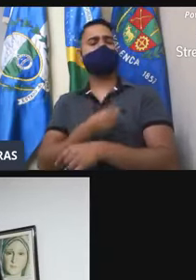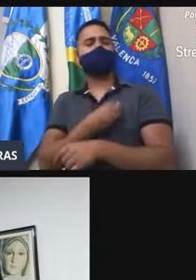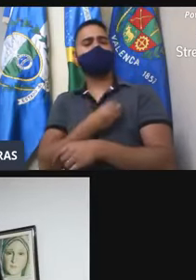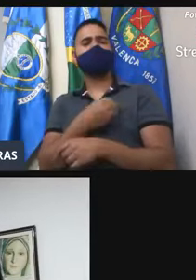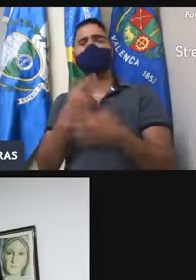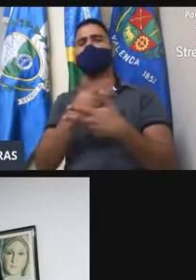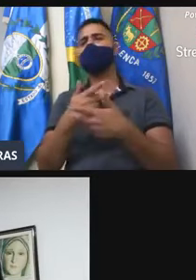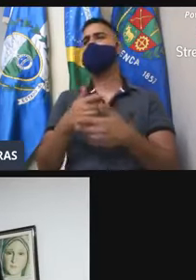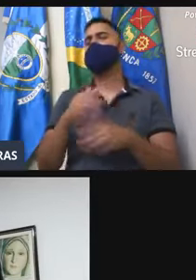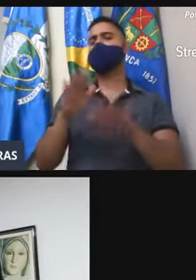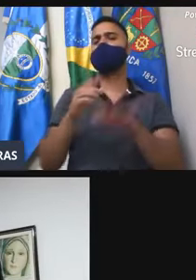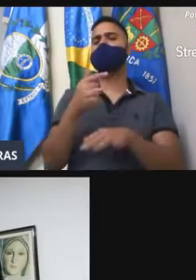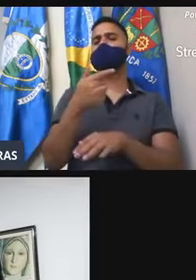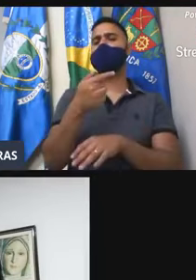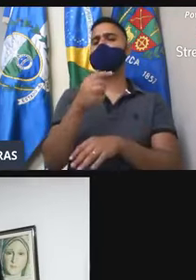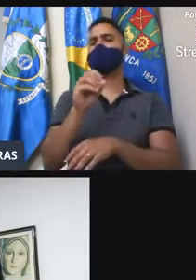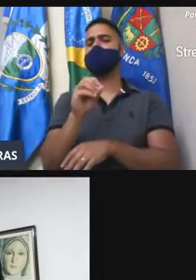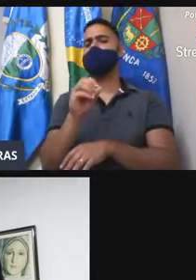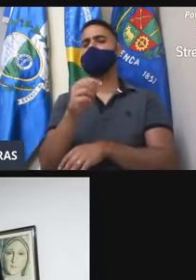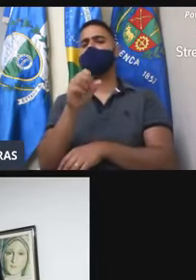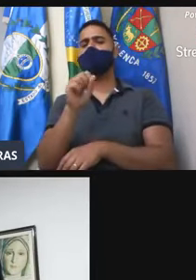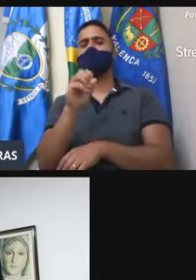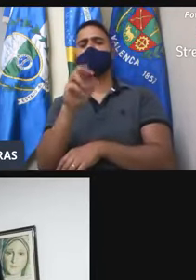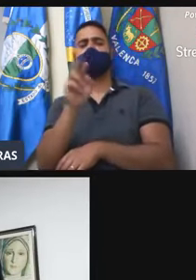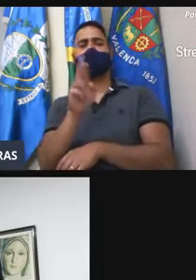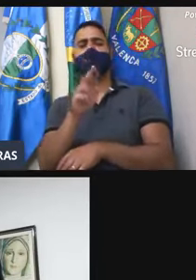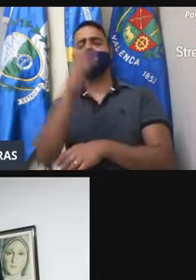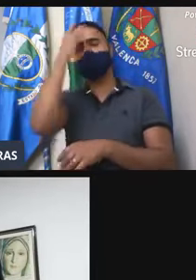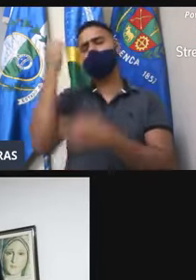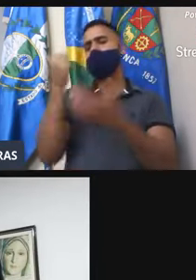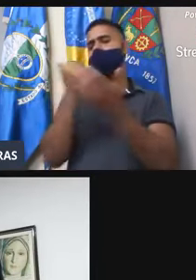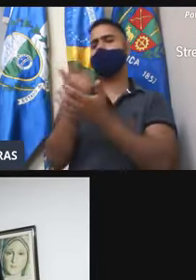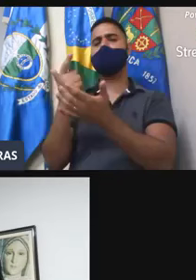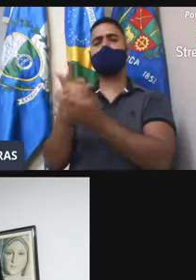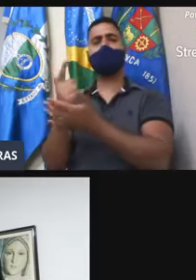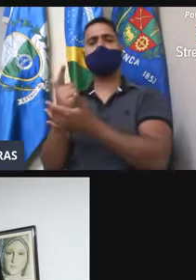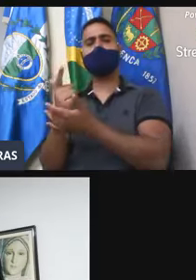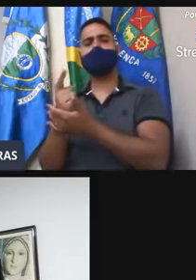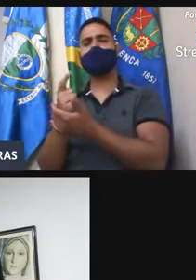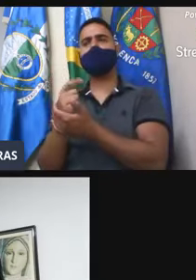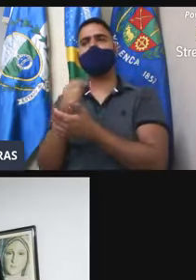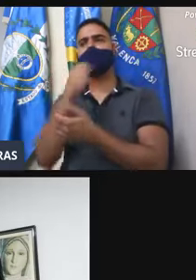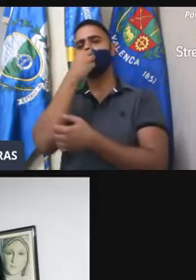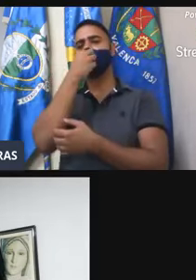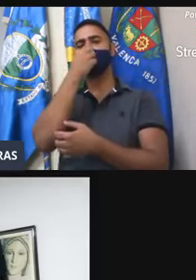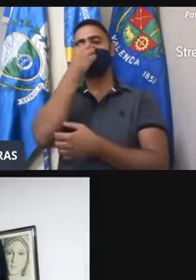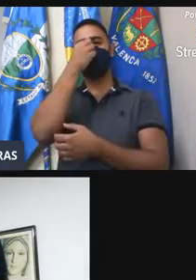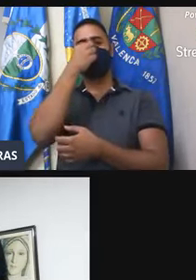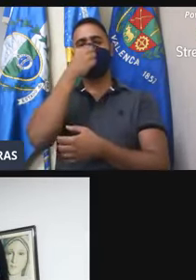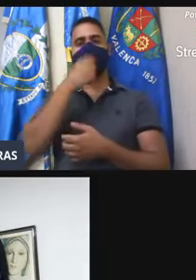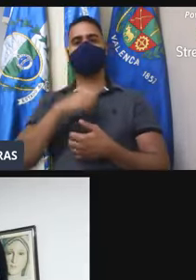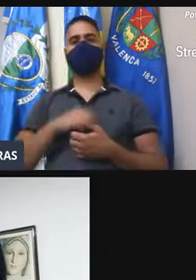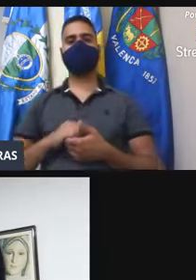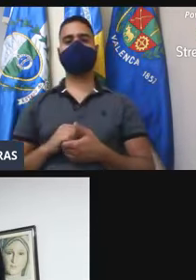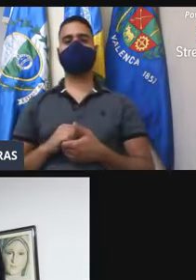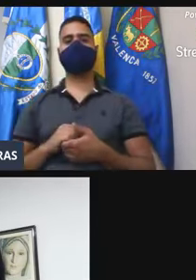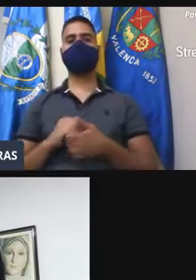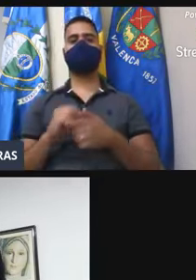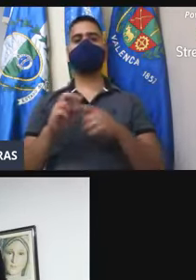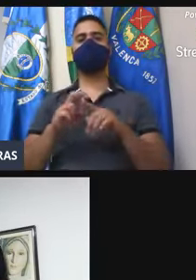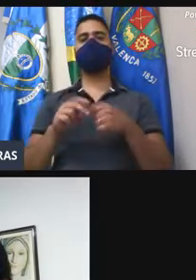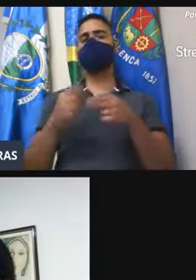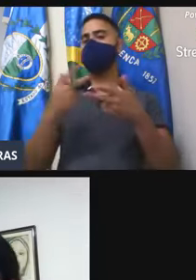custa R$70, R$90, é alguma coisa que ele acaba comprando para complementar a subsistência dele. Então, por isso que há